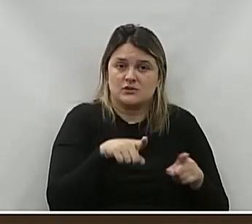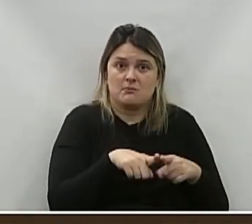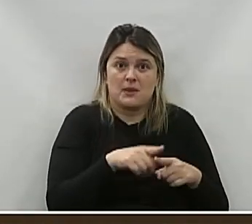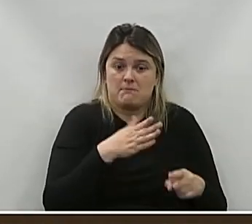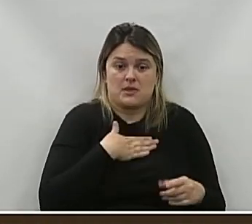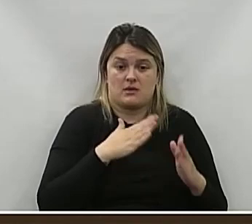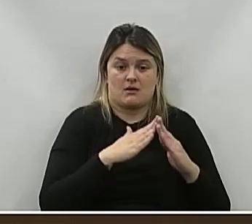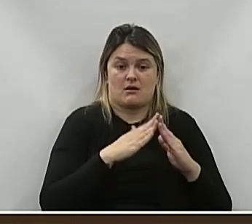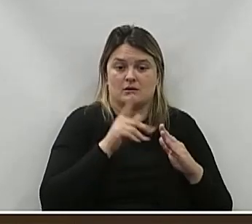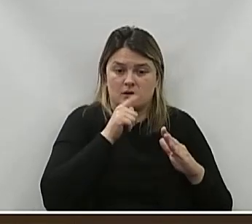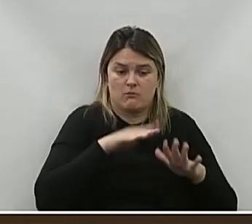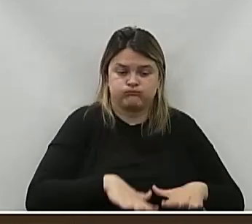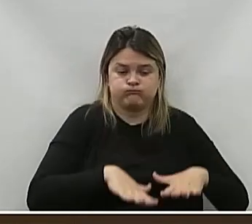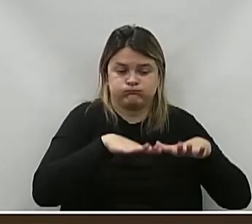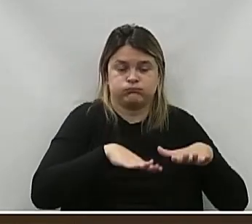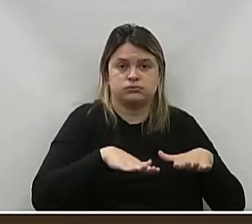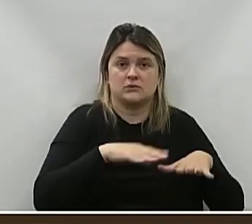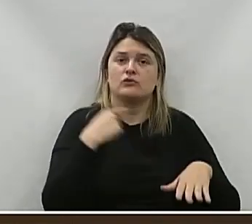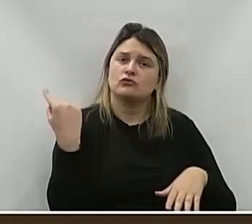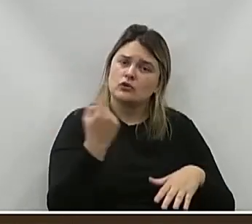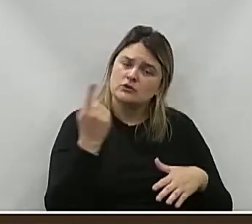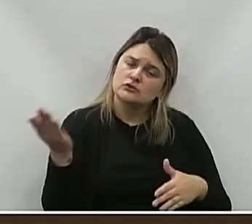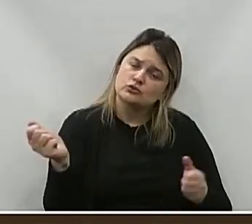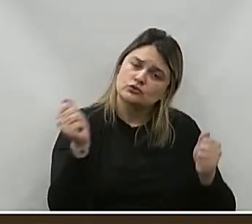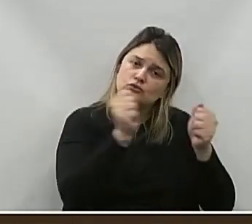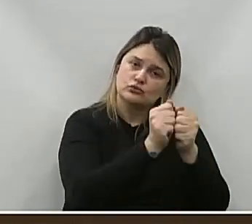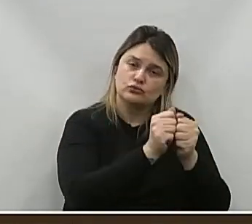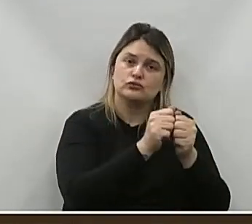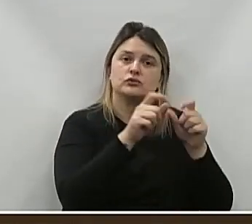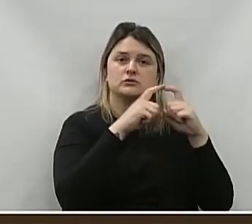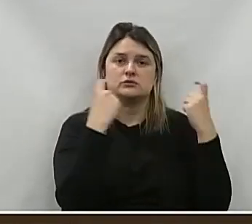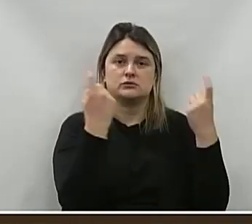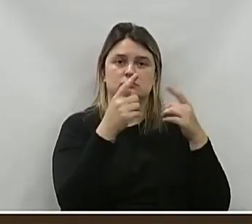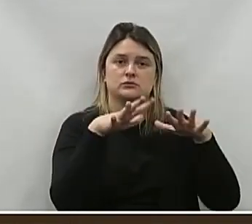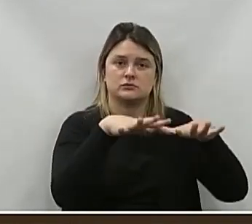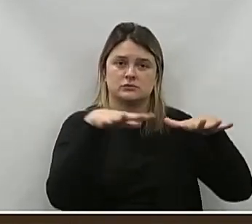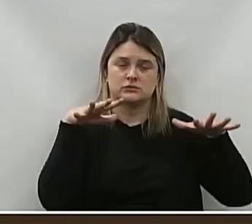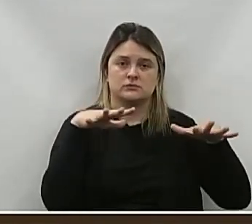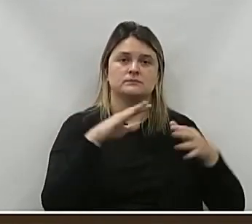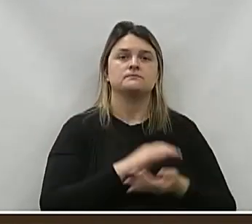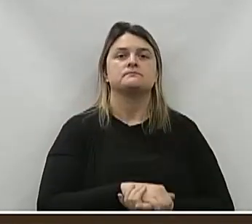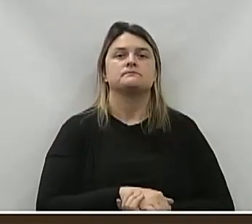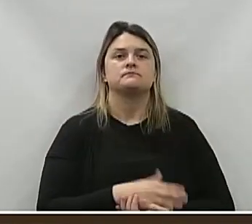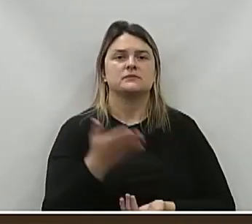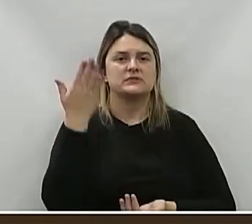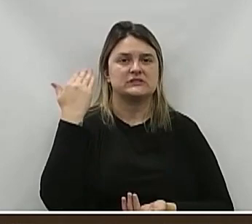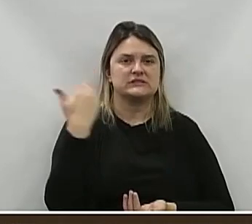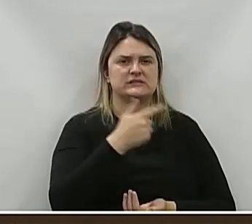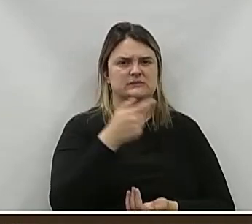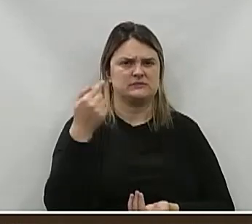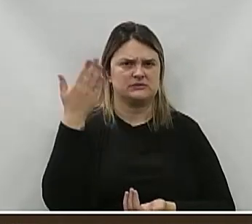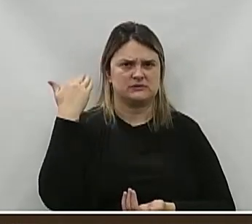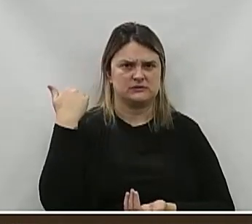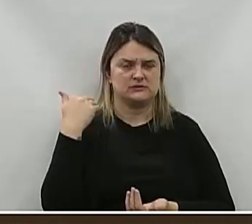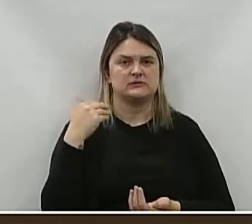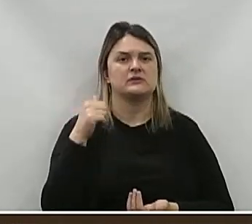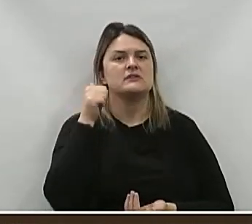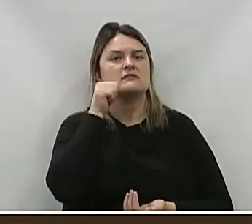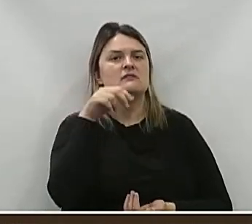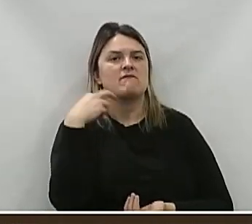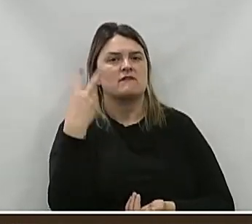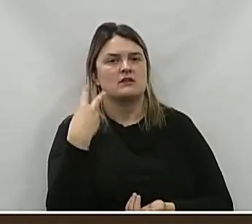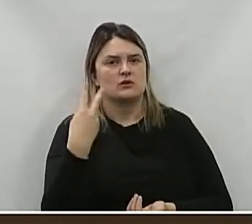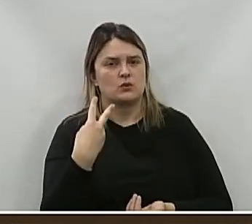mesmo pessoal vamos aa audiência pública porque nós fizemos uma audiência pública esses dia aqui através da